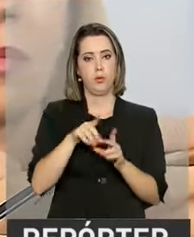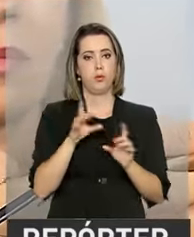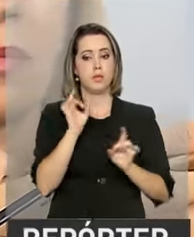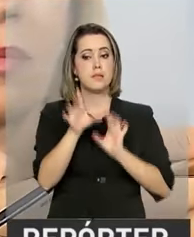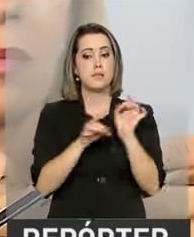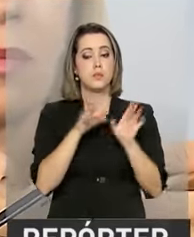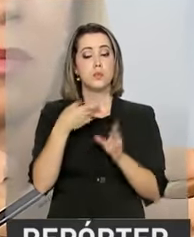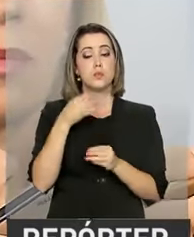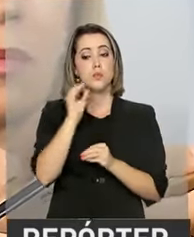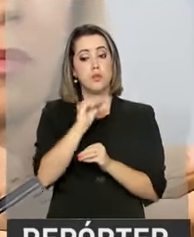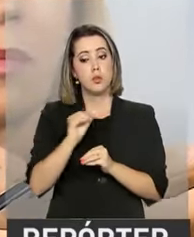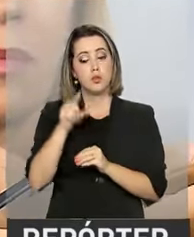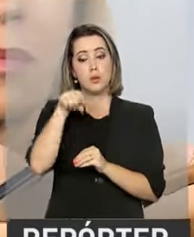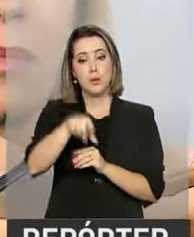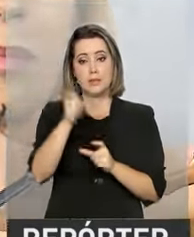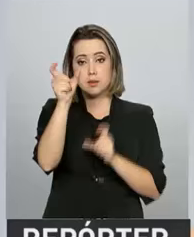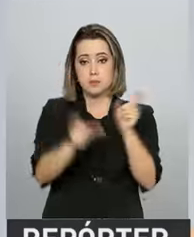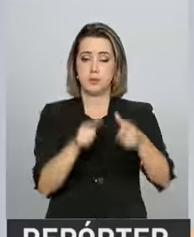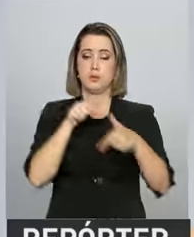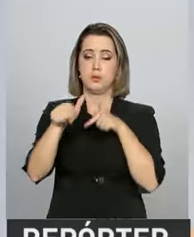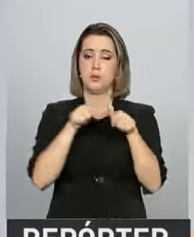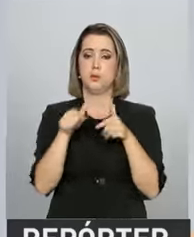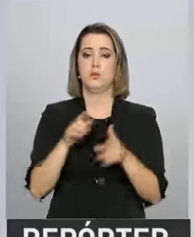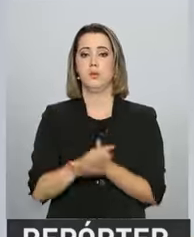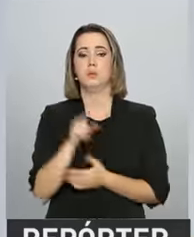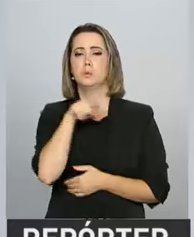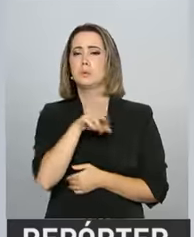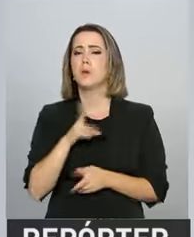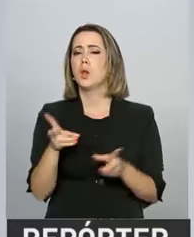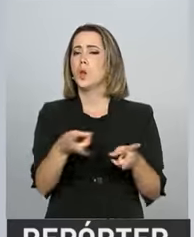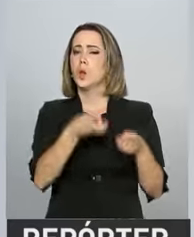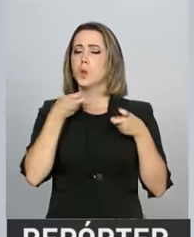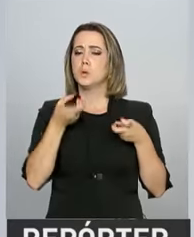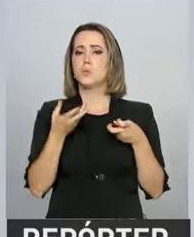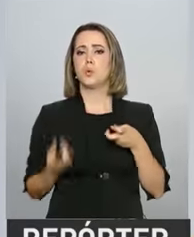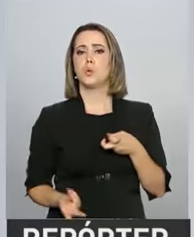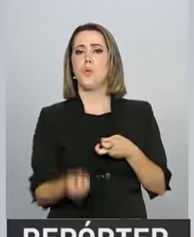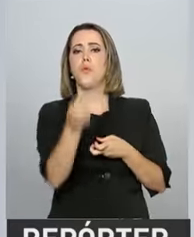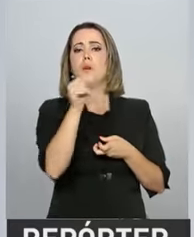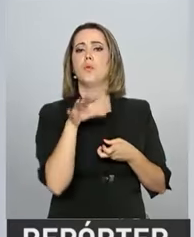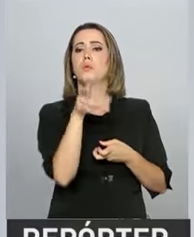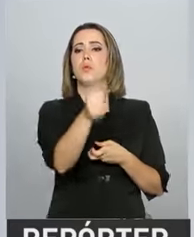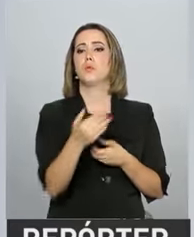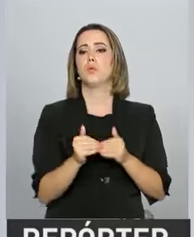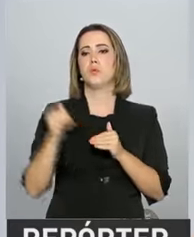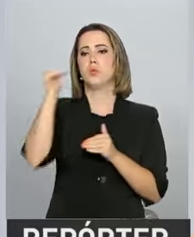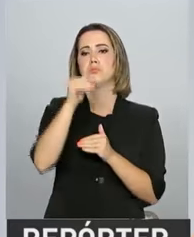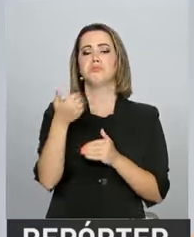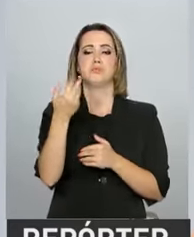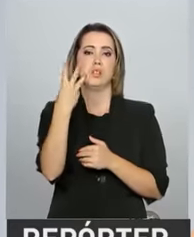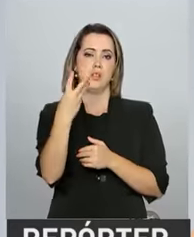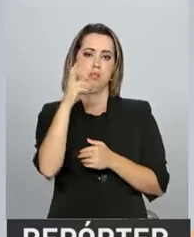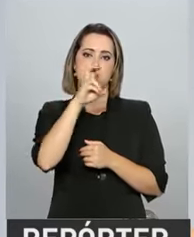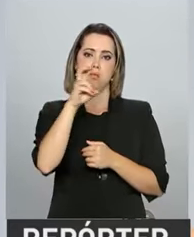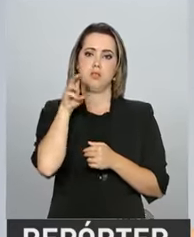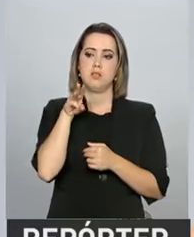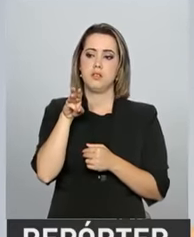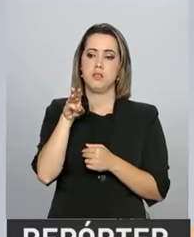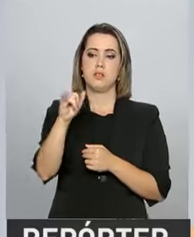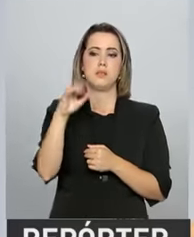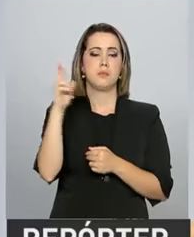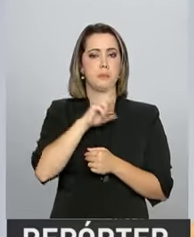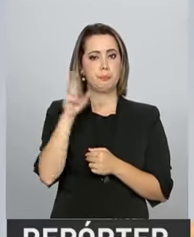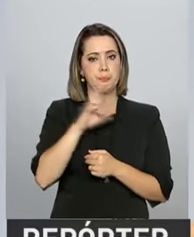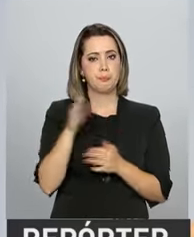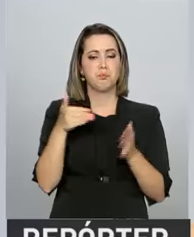de atendimento a esse trabalhador da nossa expectativa do valor total de algo em torno de 35 bilhões de